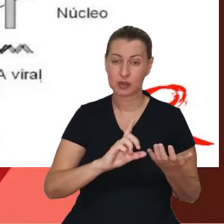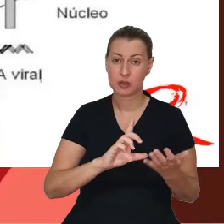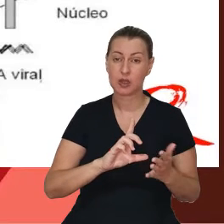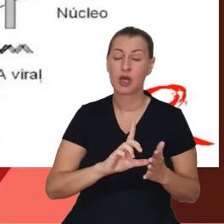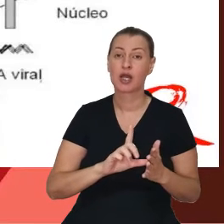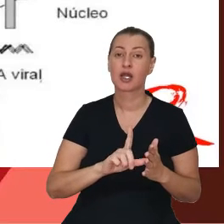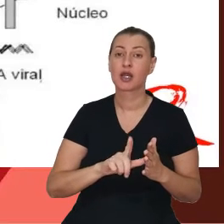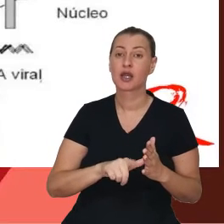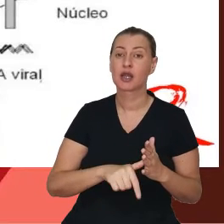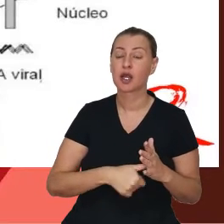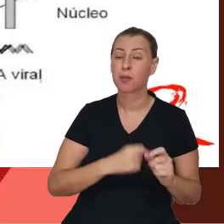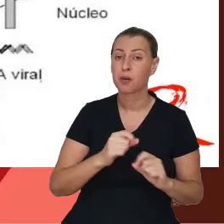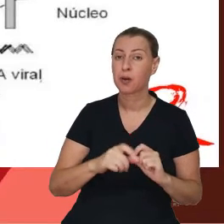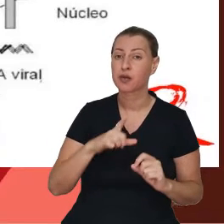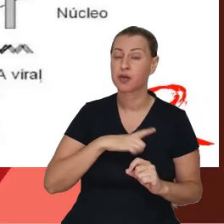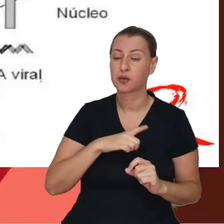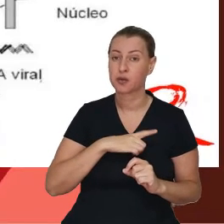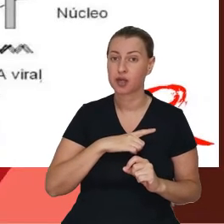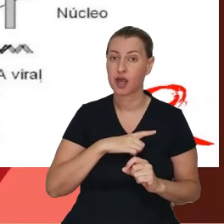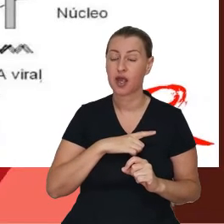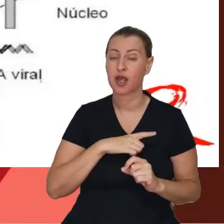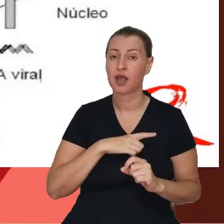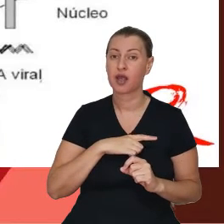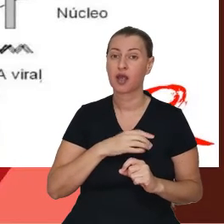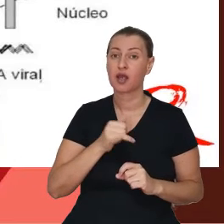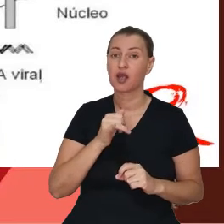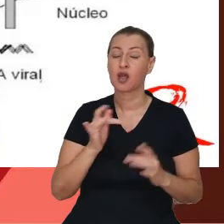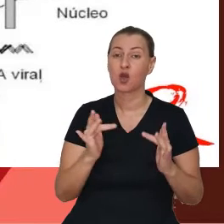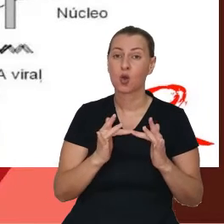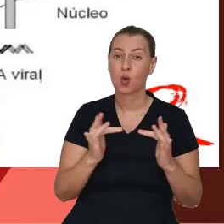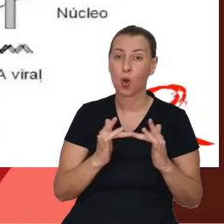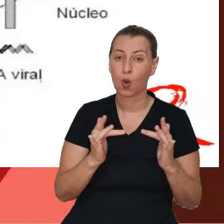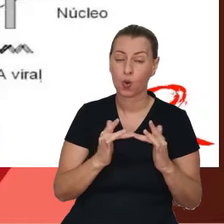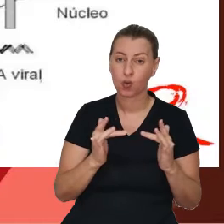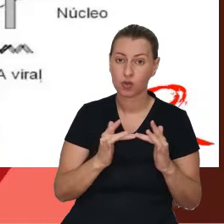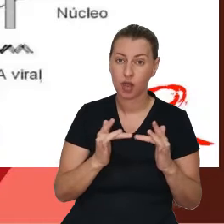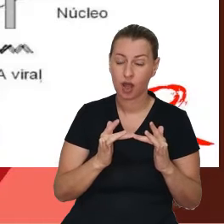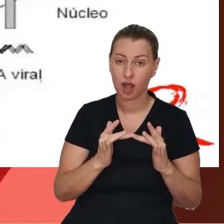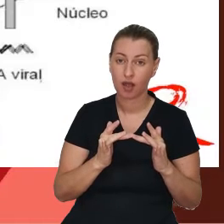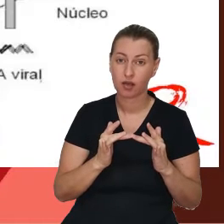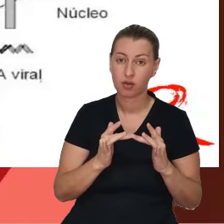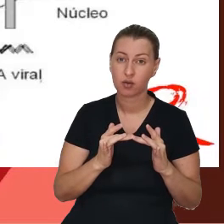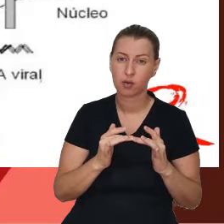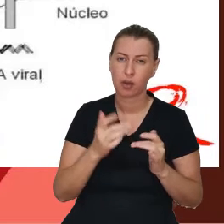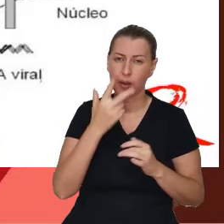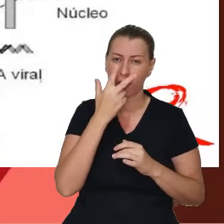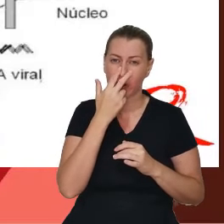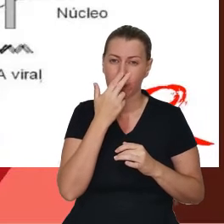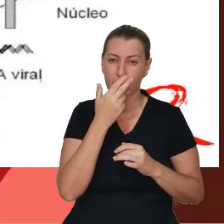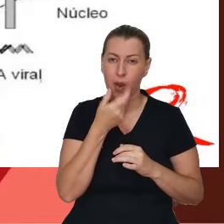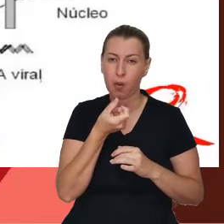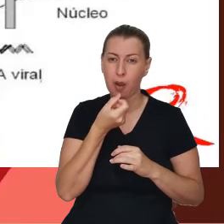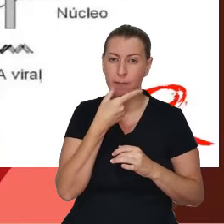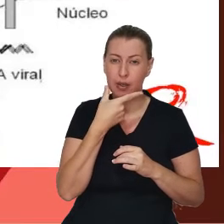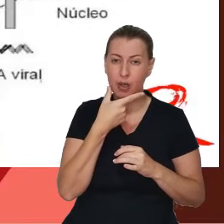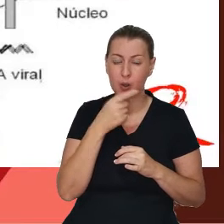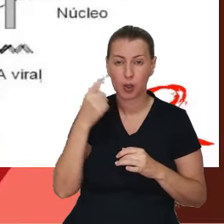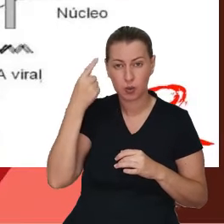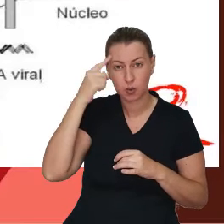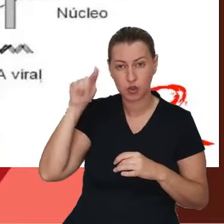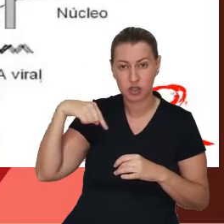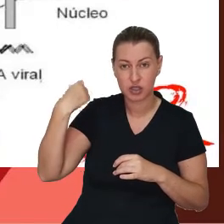pós-exposição, quando a gente explica para os pacientes, a gente associa a pílula do dia seguinte, né? A PrEP é